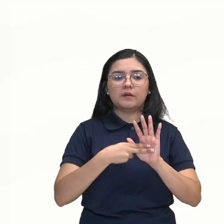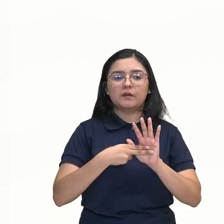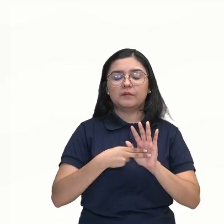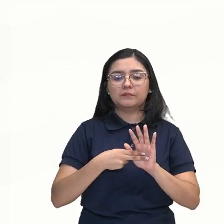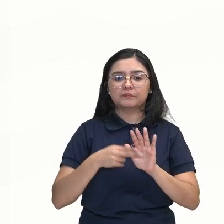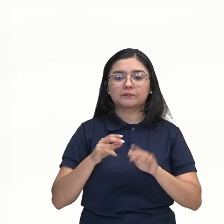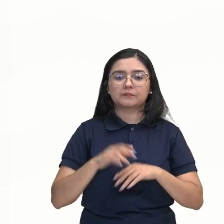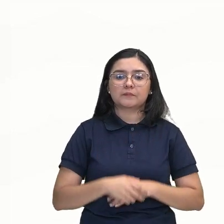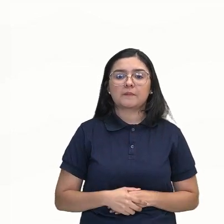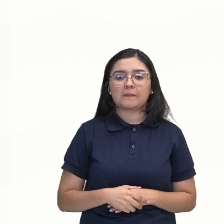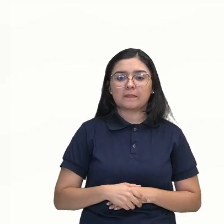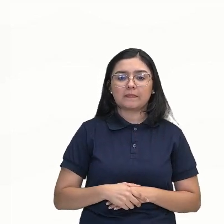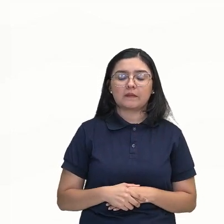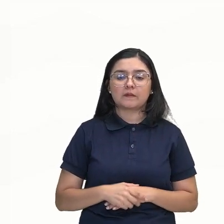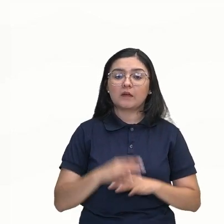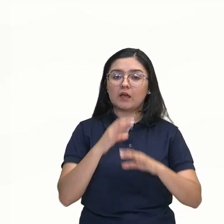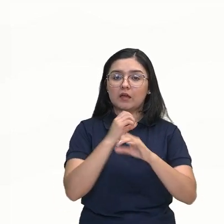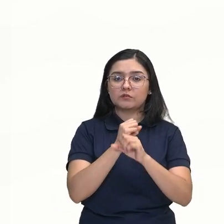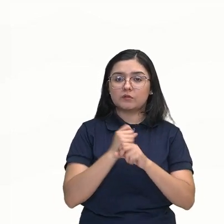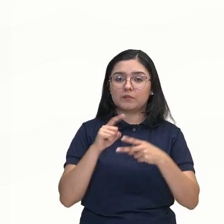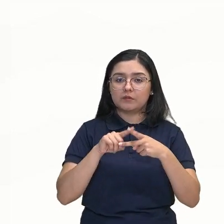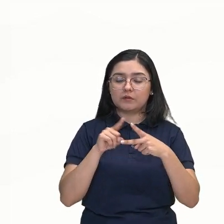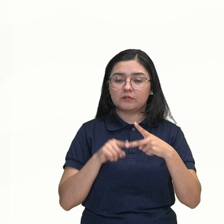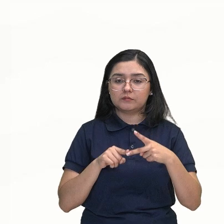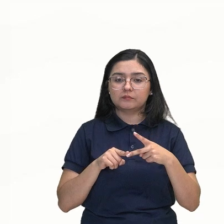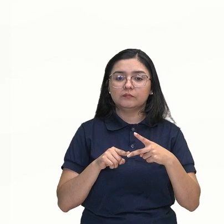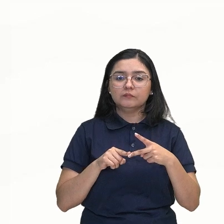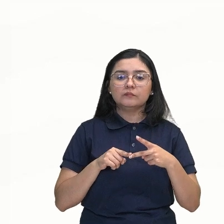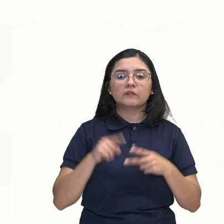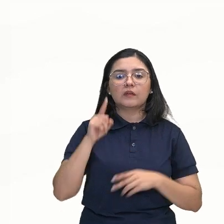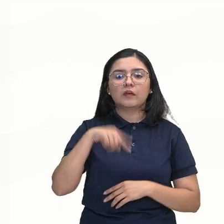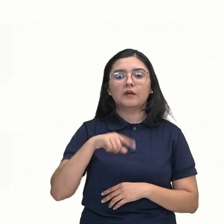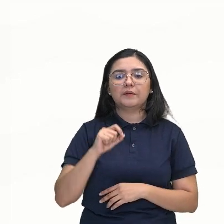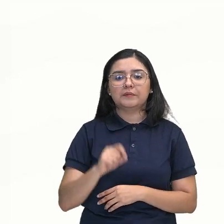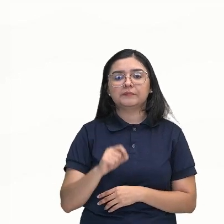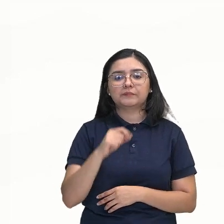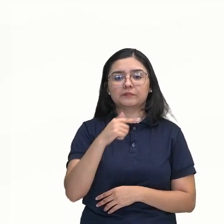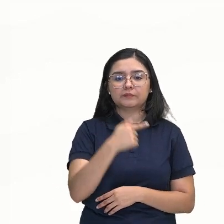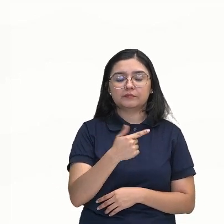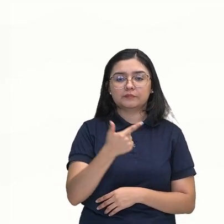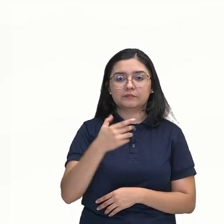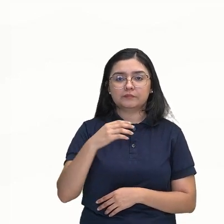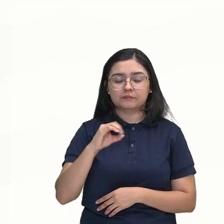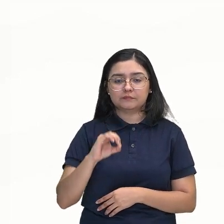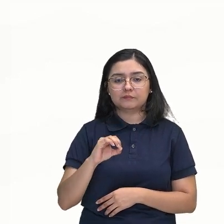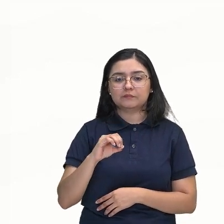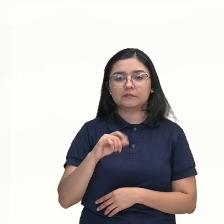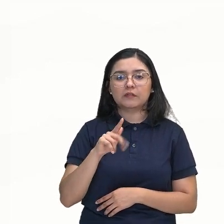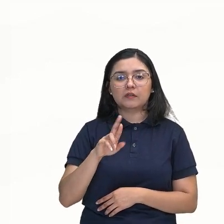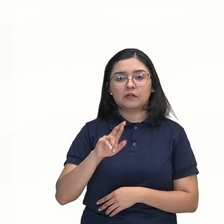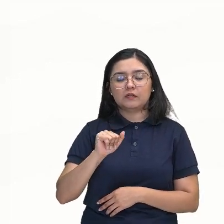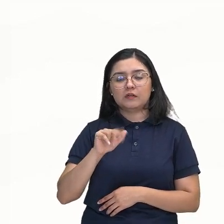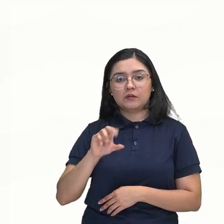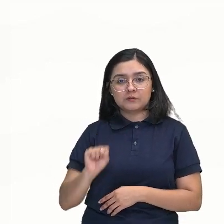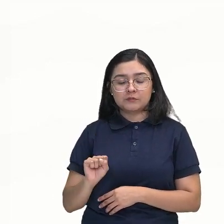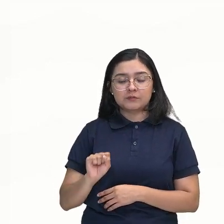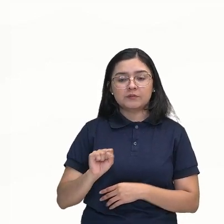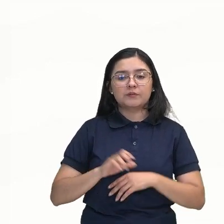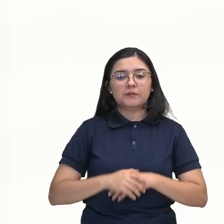a soma dos ângulos internos de um hexágono vai ser 720